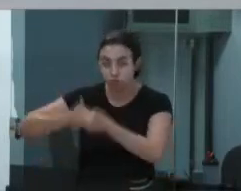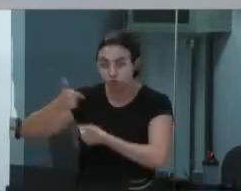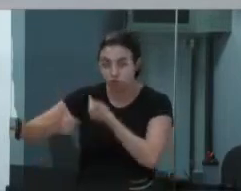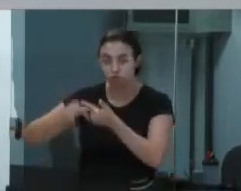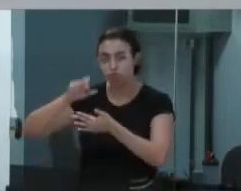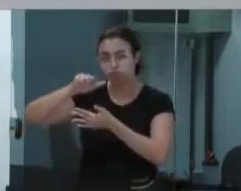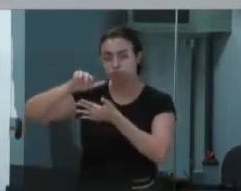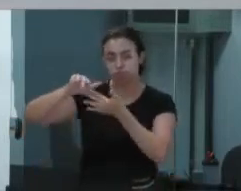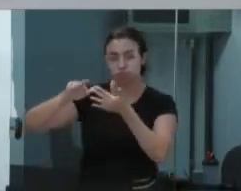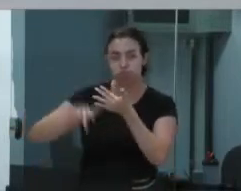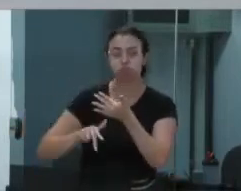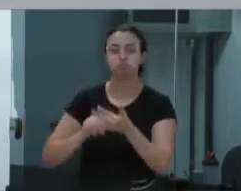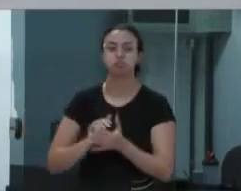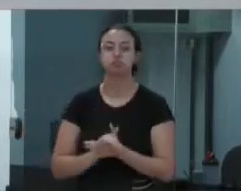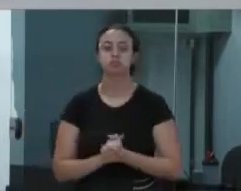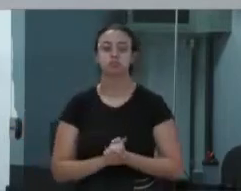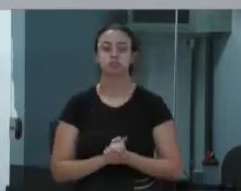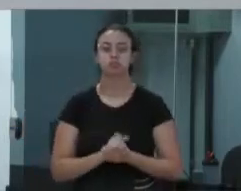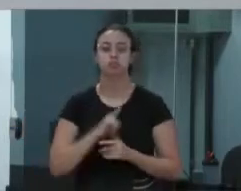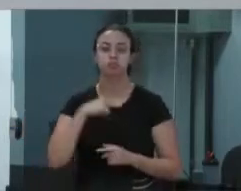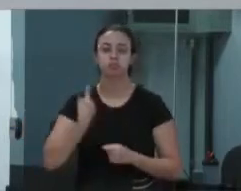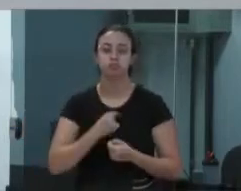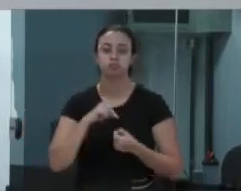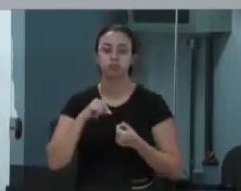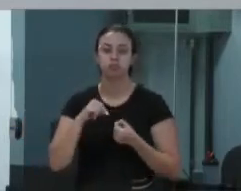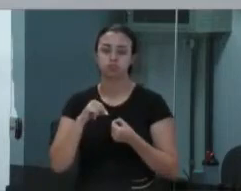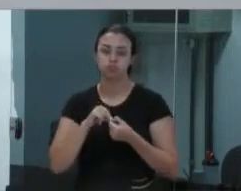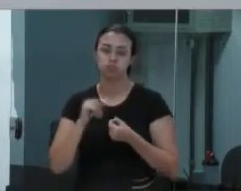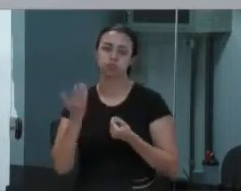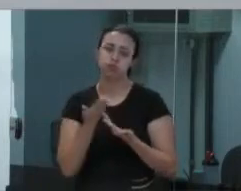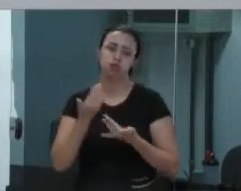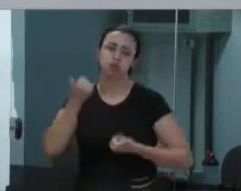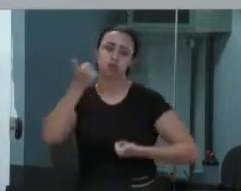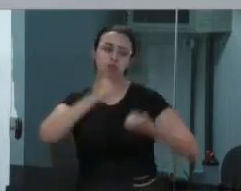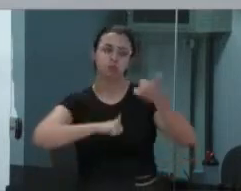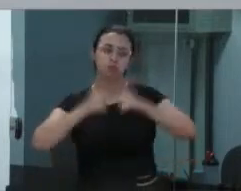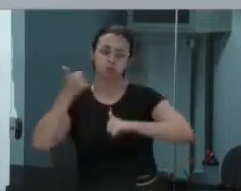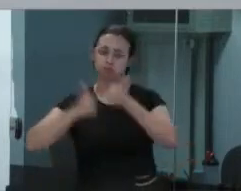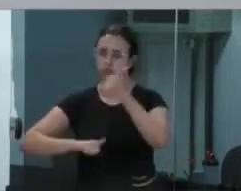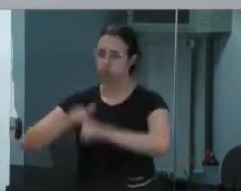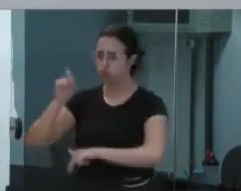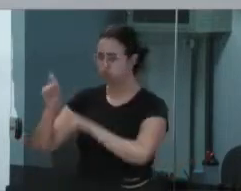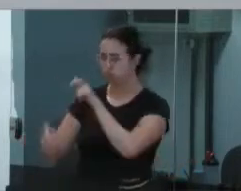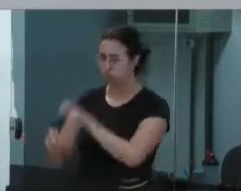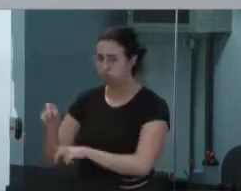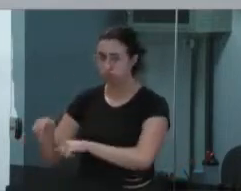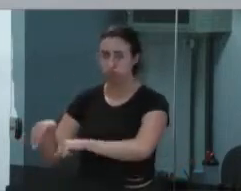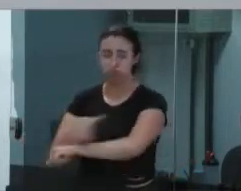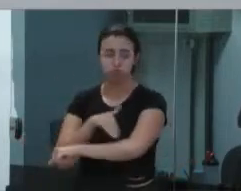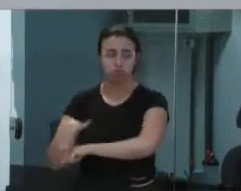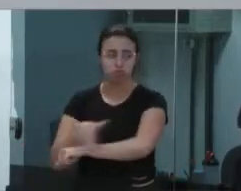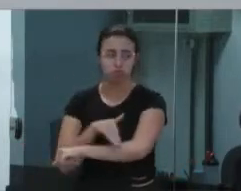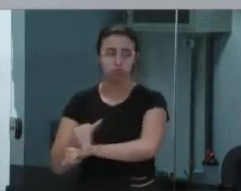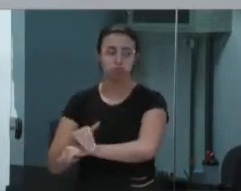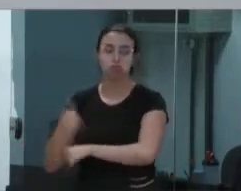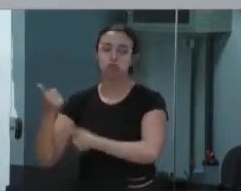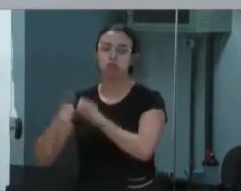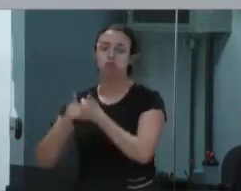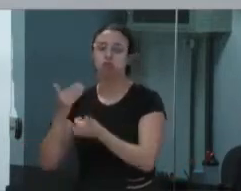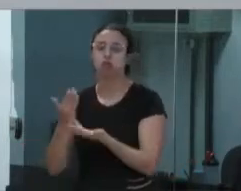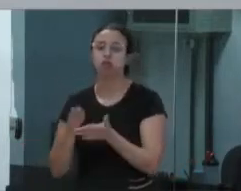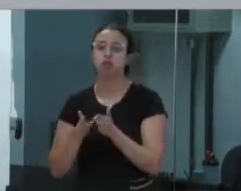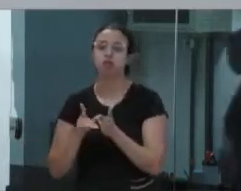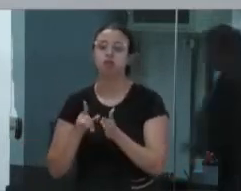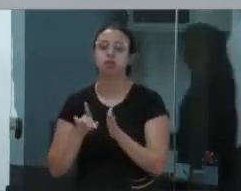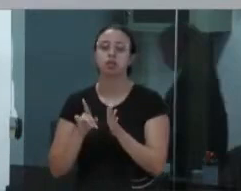E aí, o que que a gente... Né, nós fizemos um diagnóstico agora recente dessa população, através da equipe de abordagem, que aplicou um